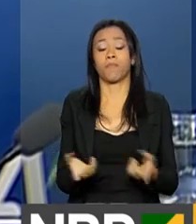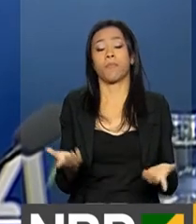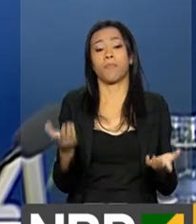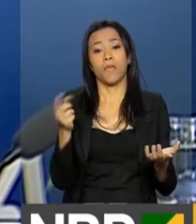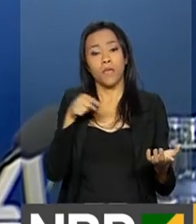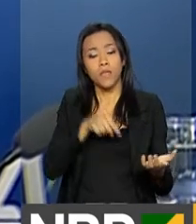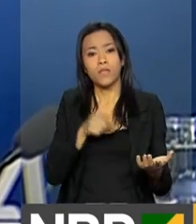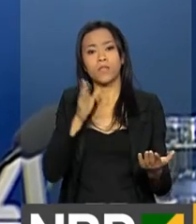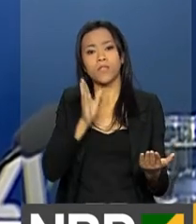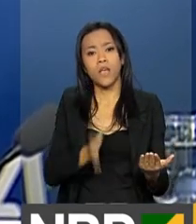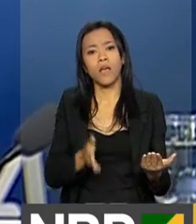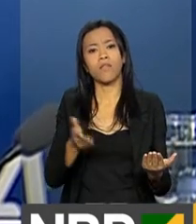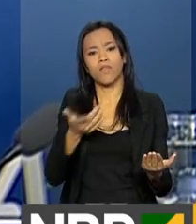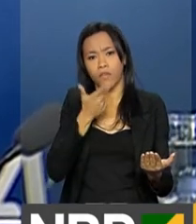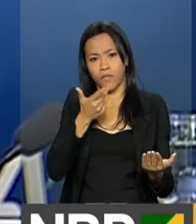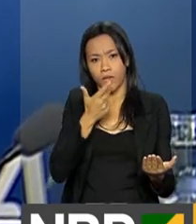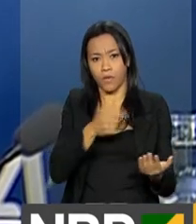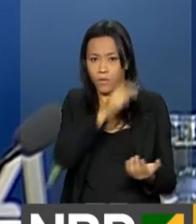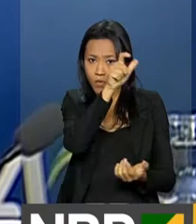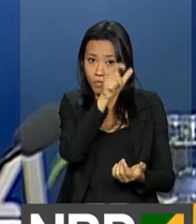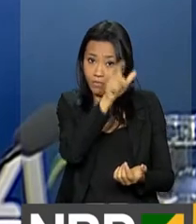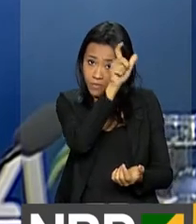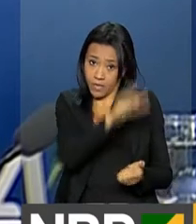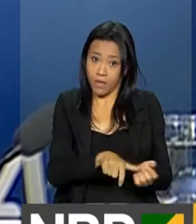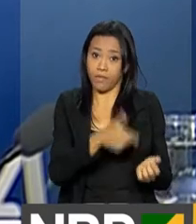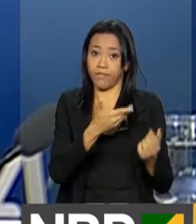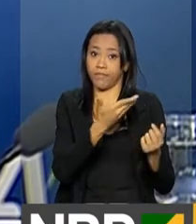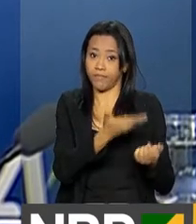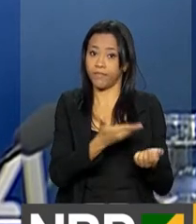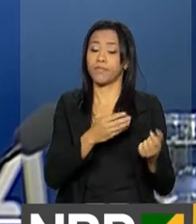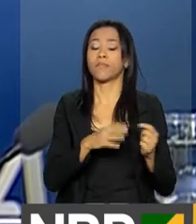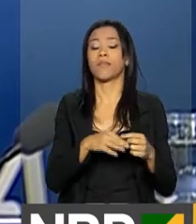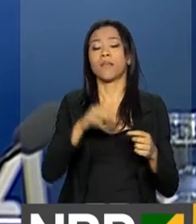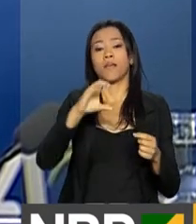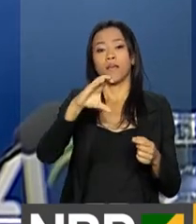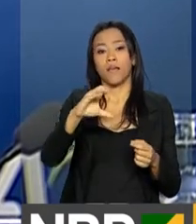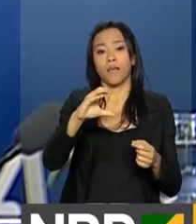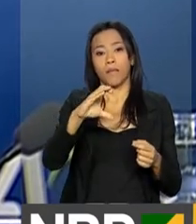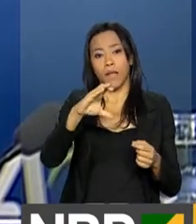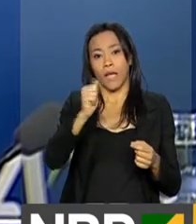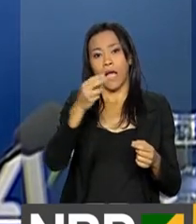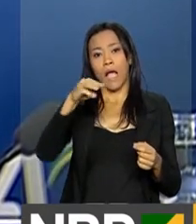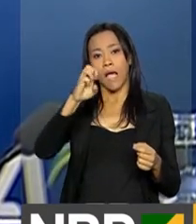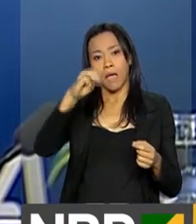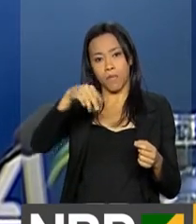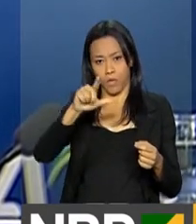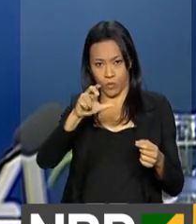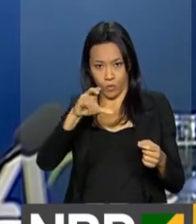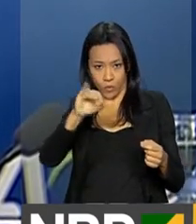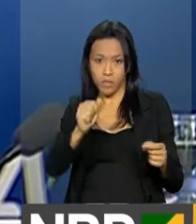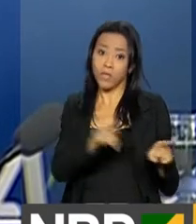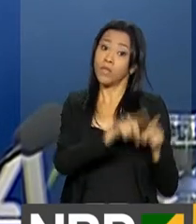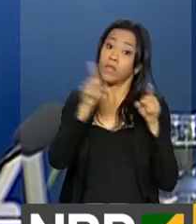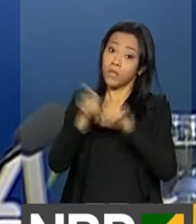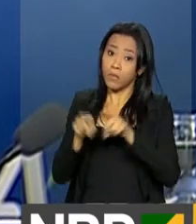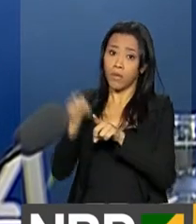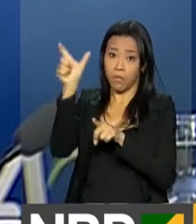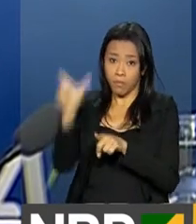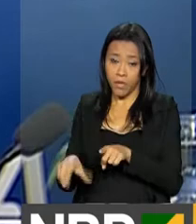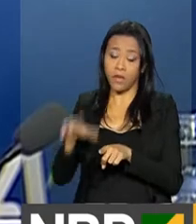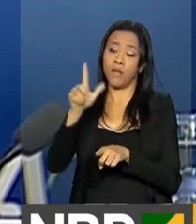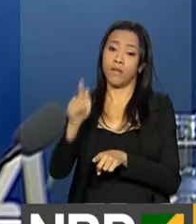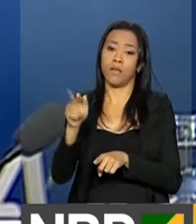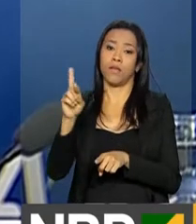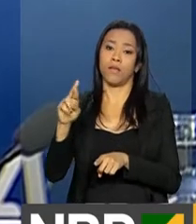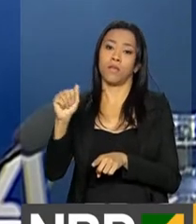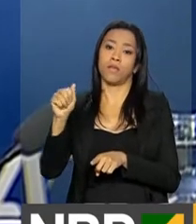prevista pela ministra Carmen Lúcia, pelas palavras da doutora Gracie, né? Em certas ocasiões, é melhor representar ao superior